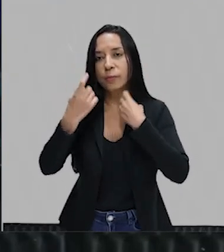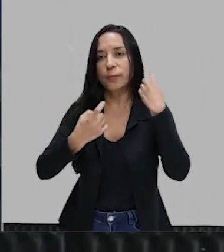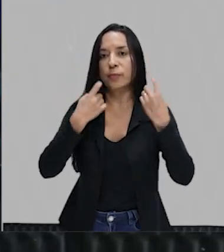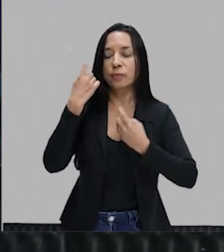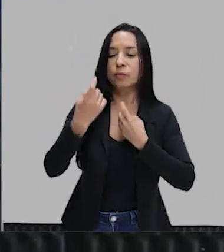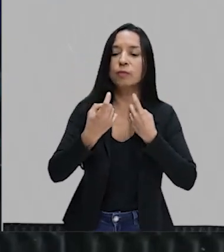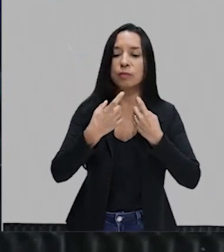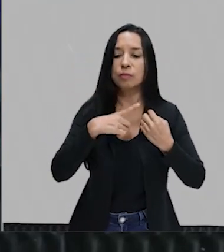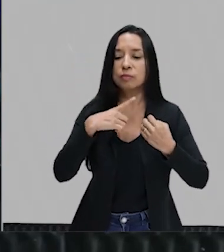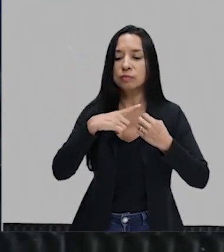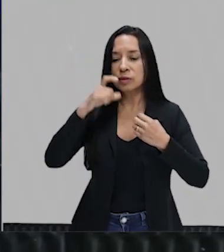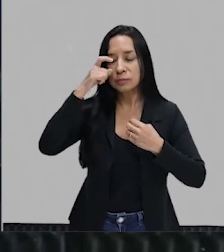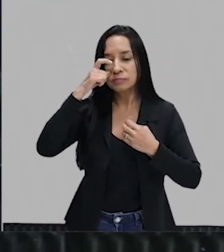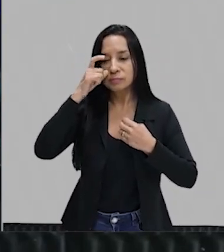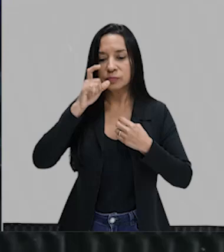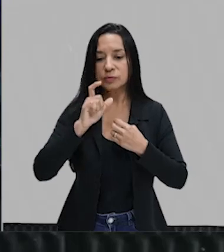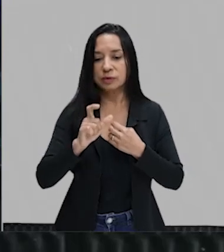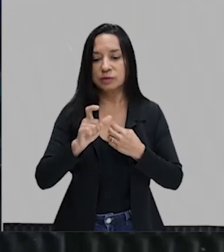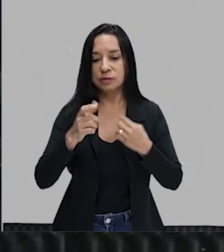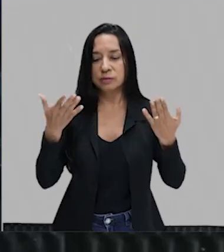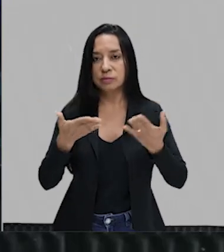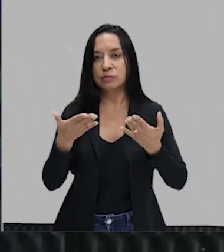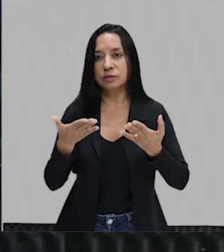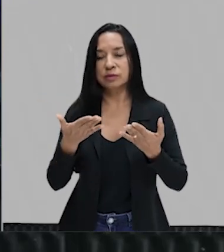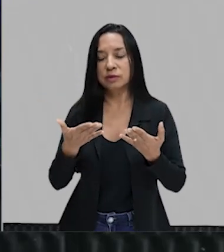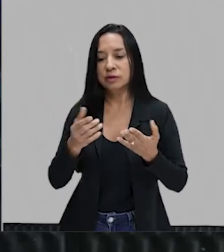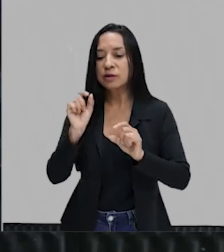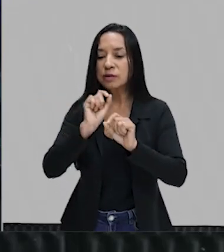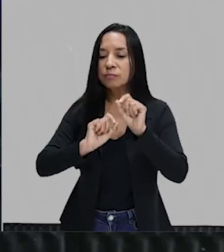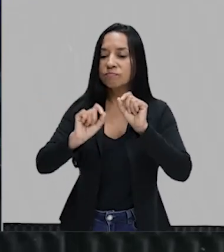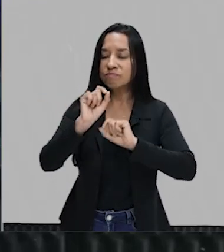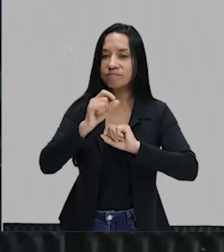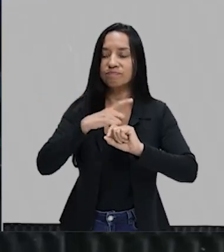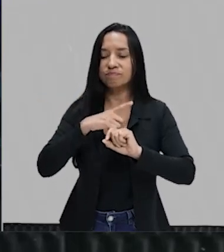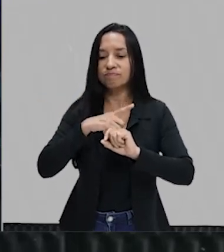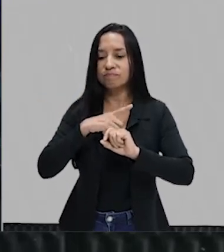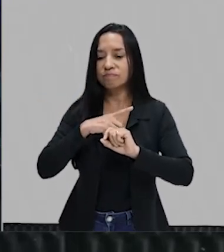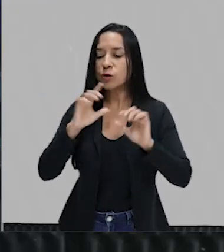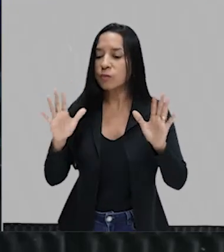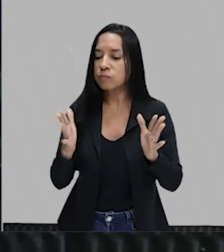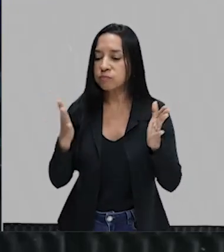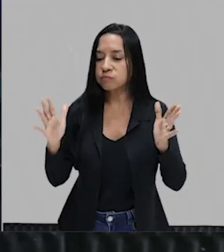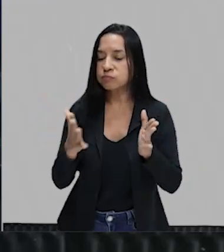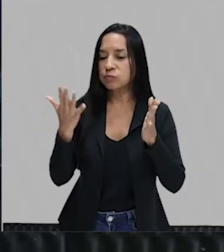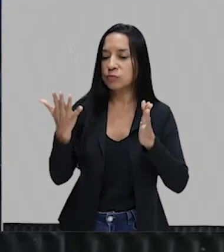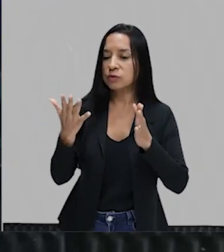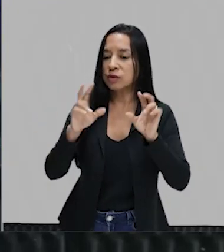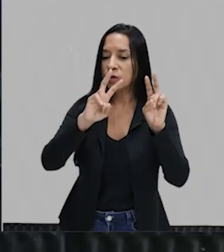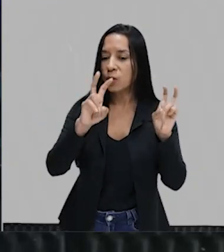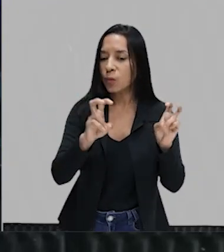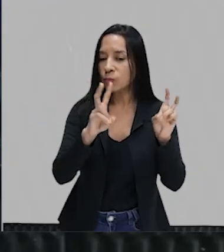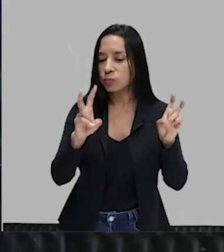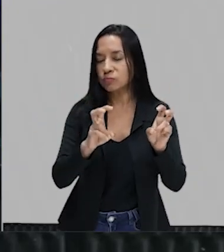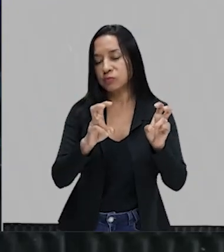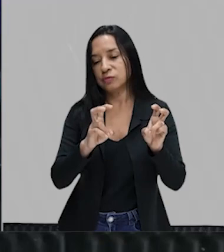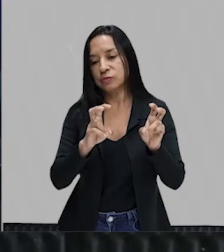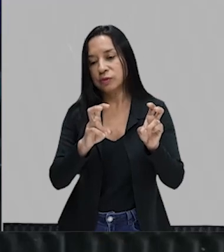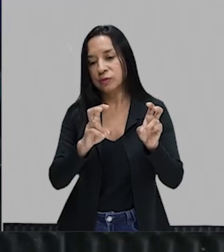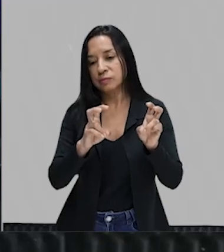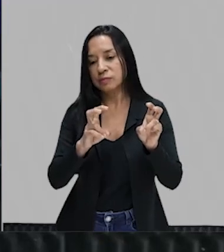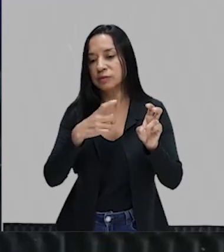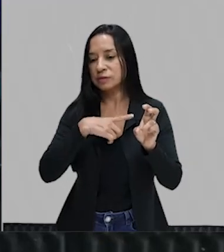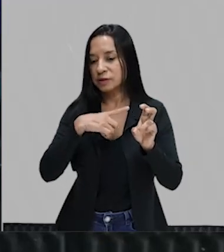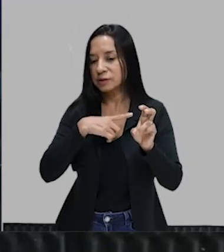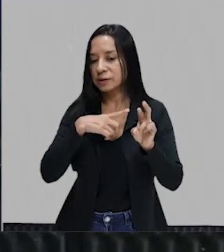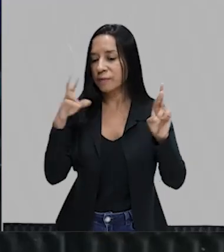momento que eu tenho interesse pelo presente, isso acaba estimulando os temas e assuntos que